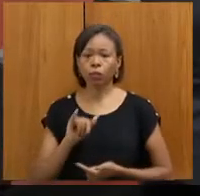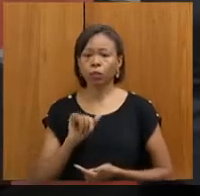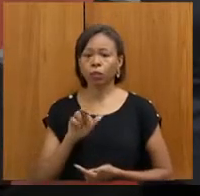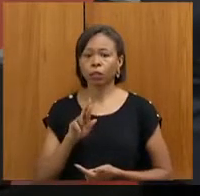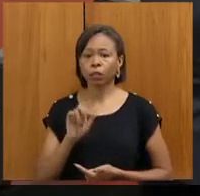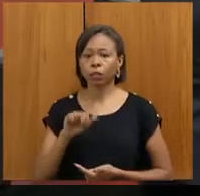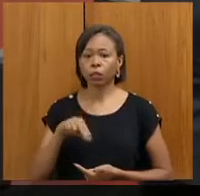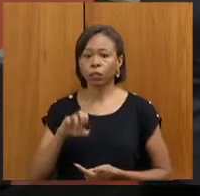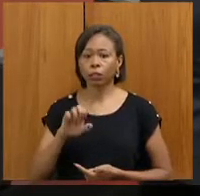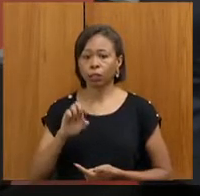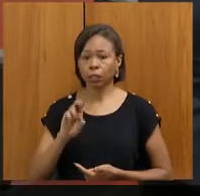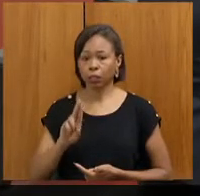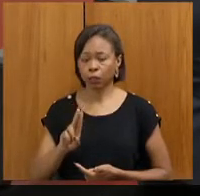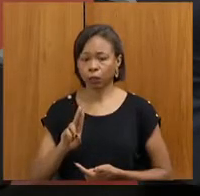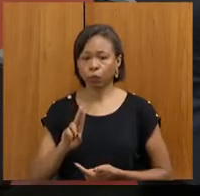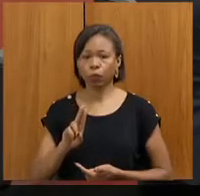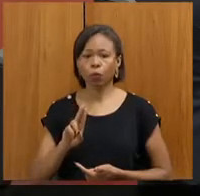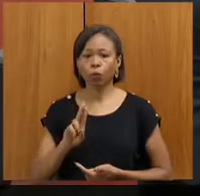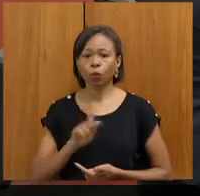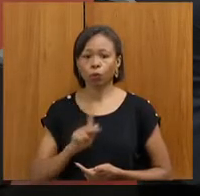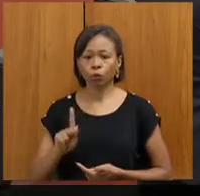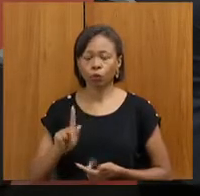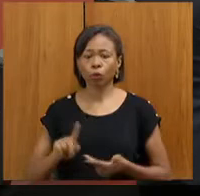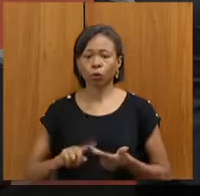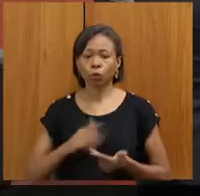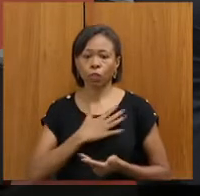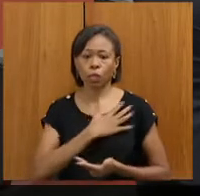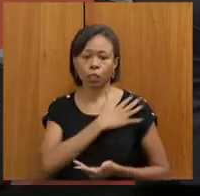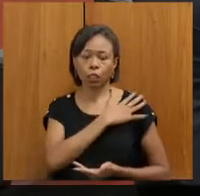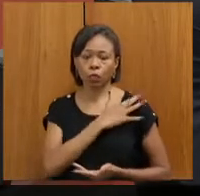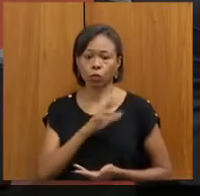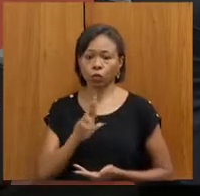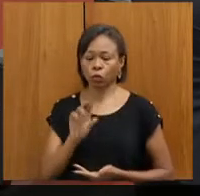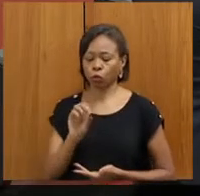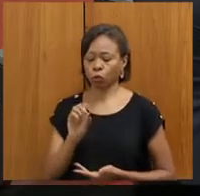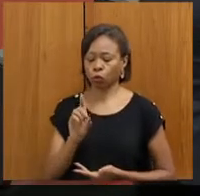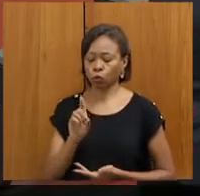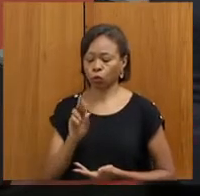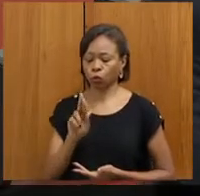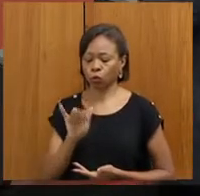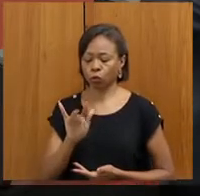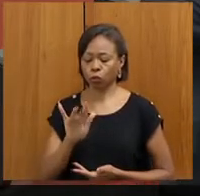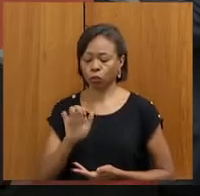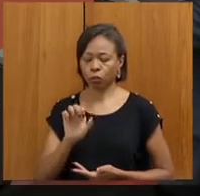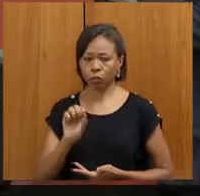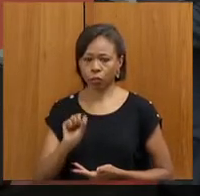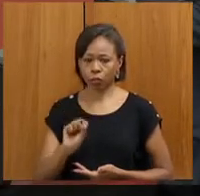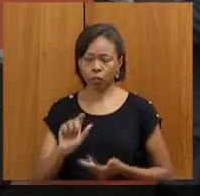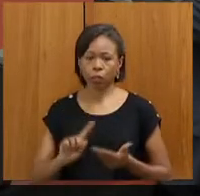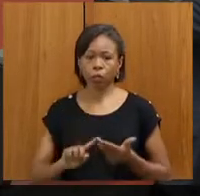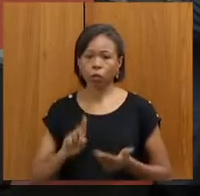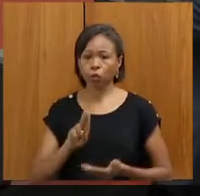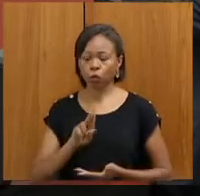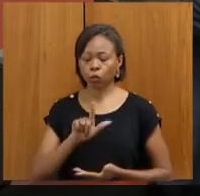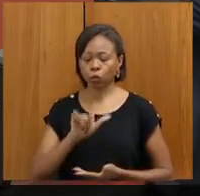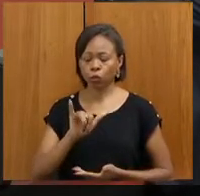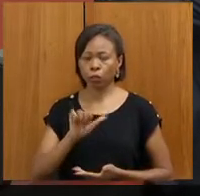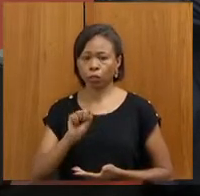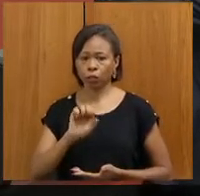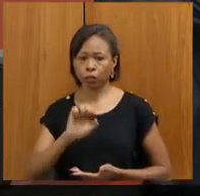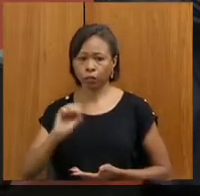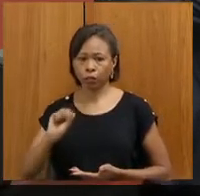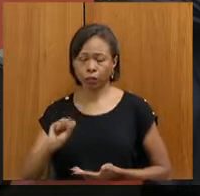psl é sargento Rodrigues com muito prazer com a sua presença Ulysses Gomes